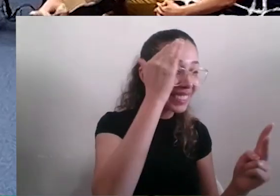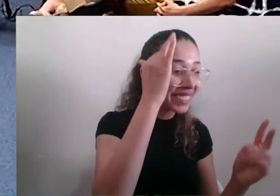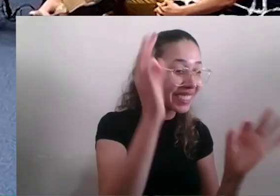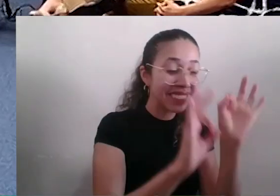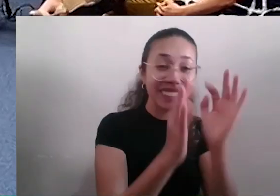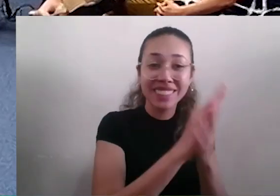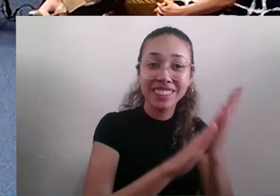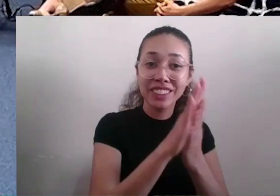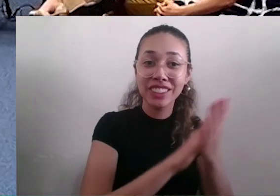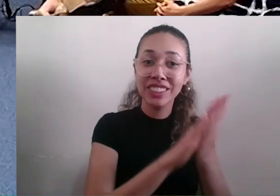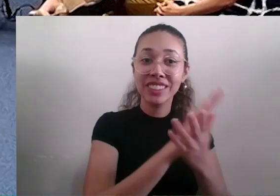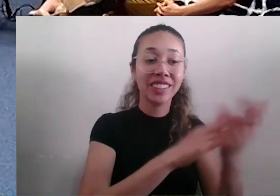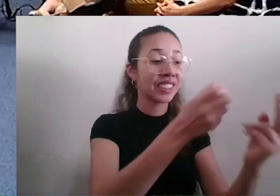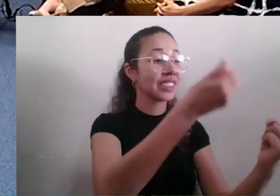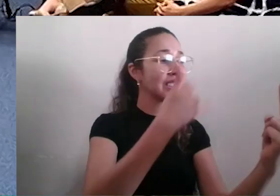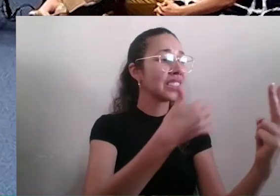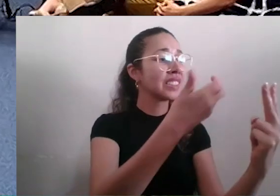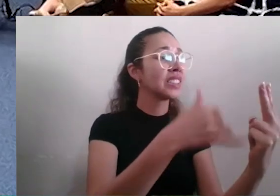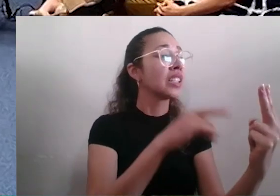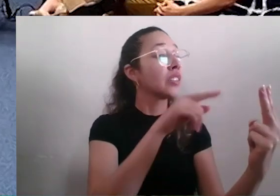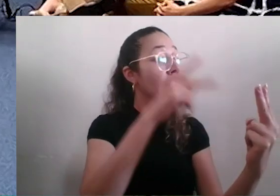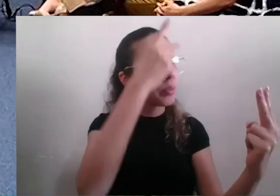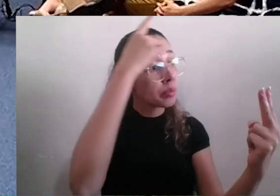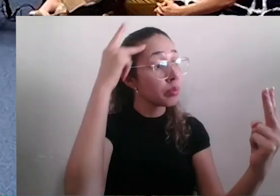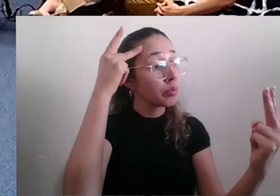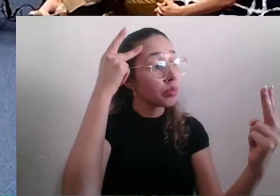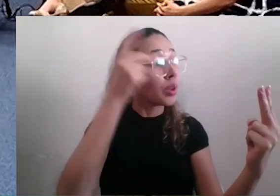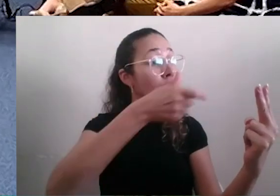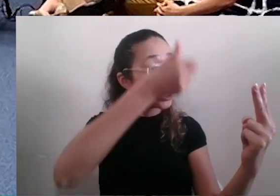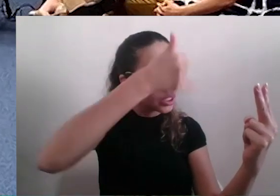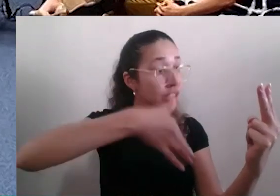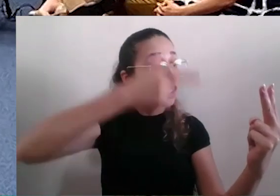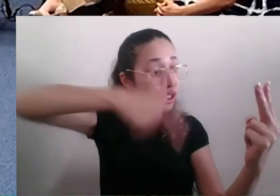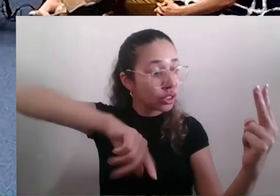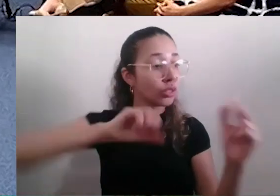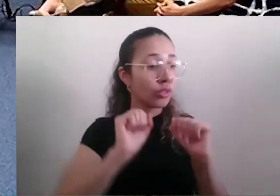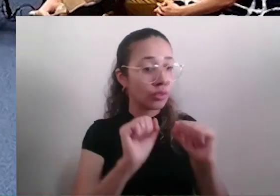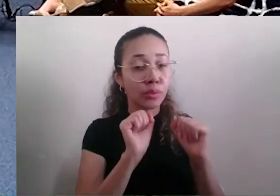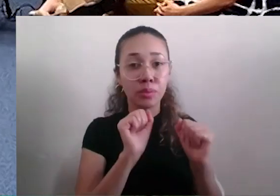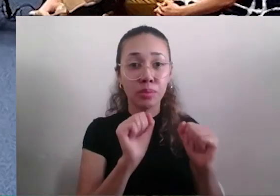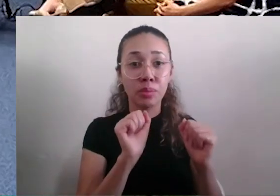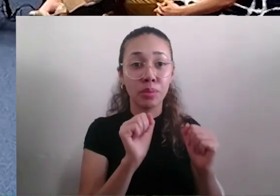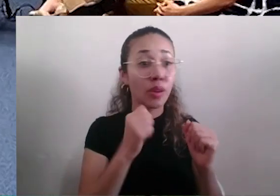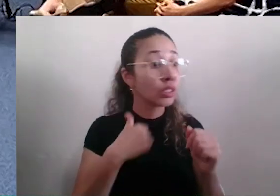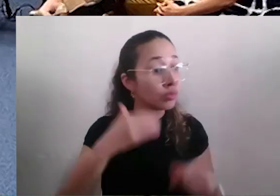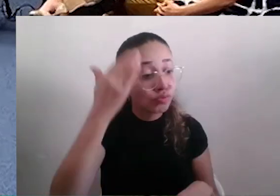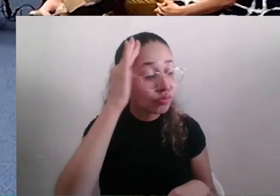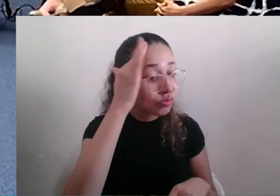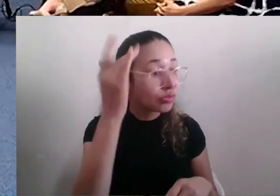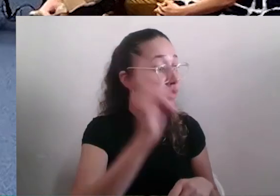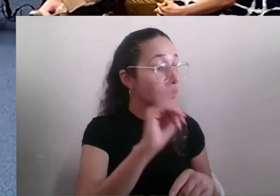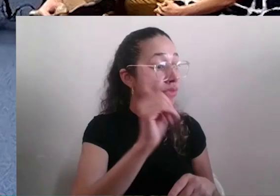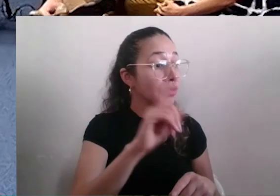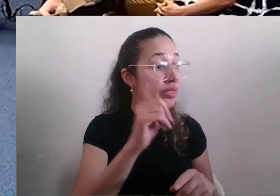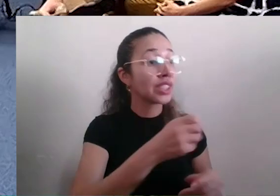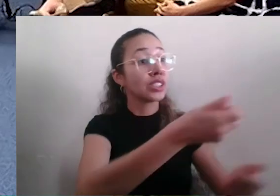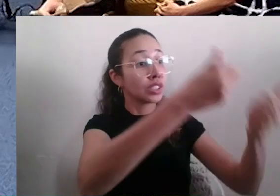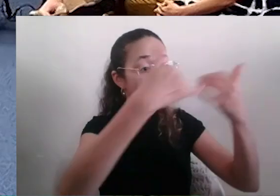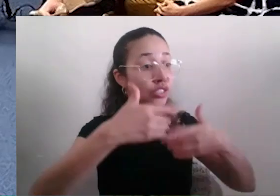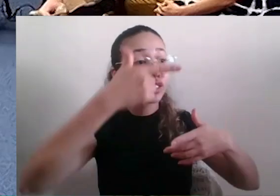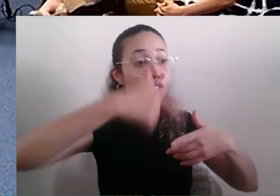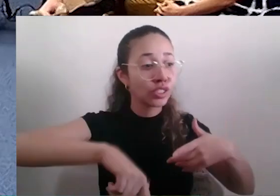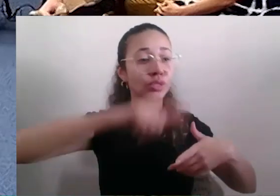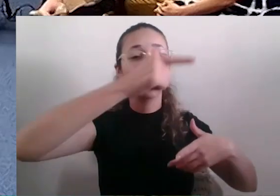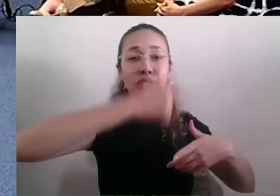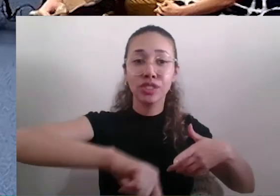eh isso é pro público leigo Será que dá para explicar de outro jeito eu dizia eu não entendi eu não entendi me explica o que que é Ah eu